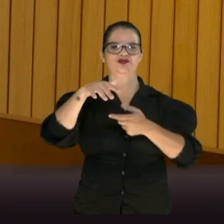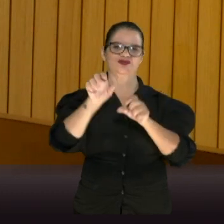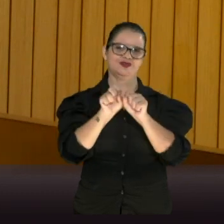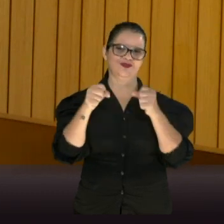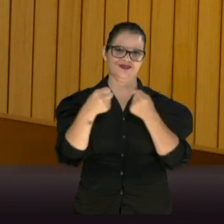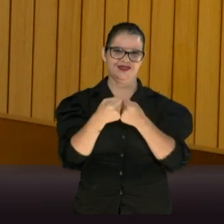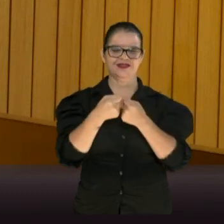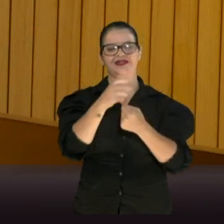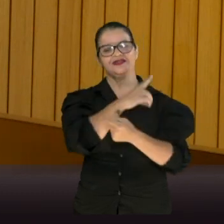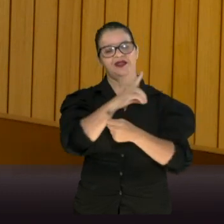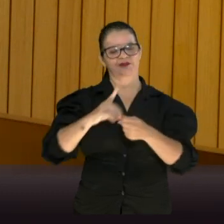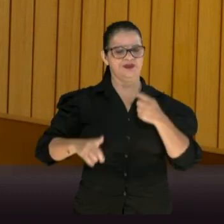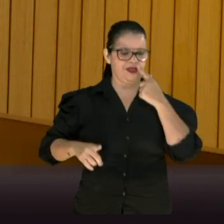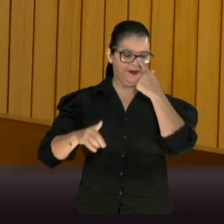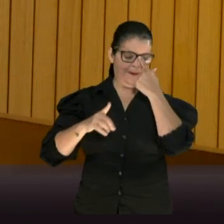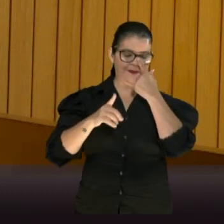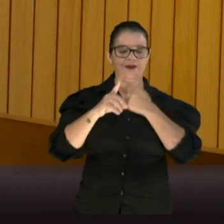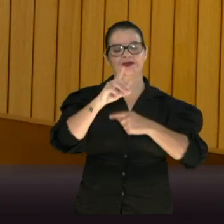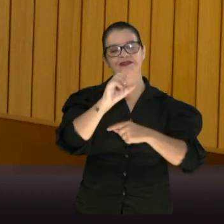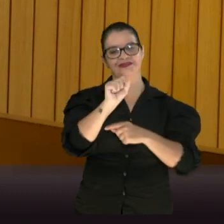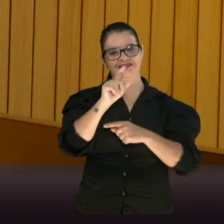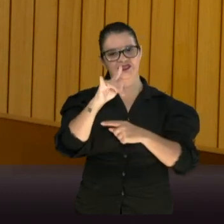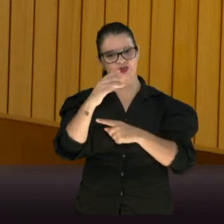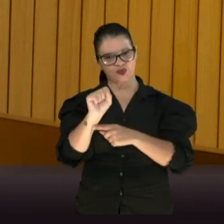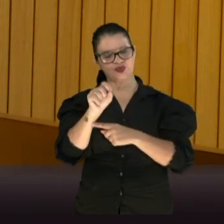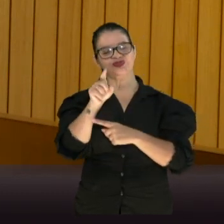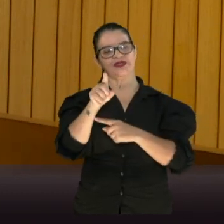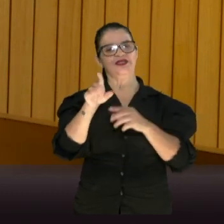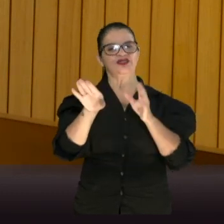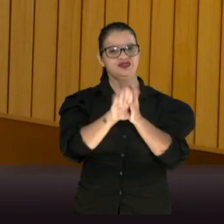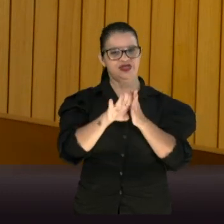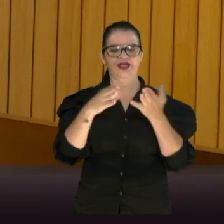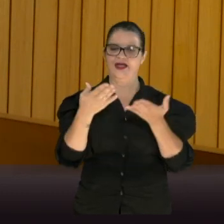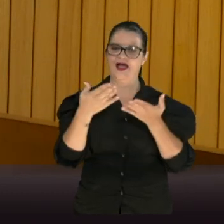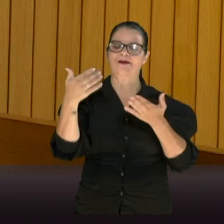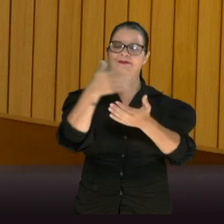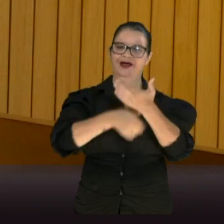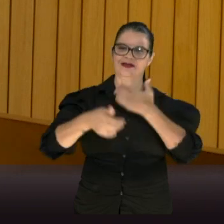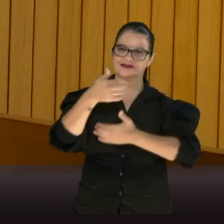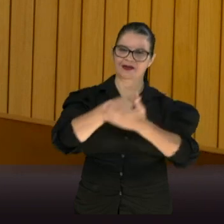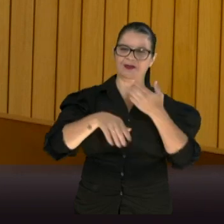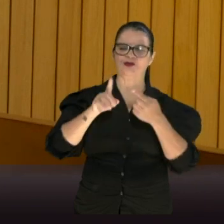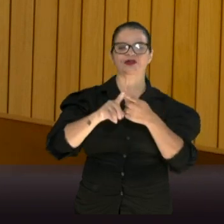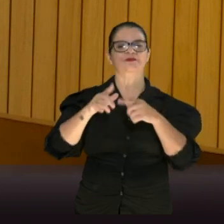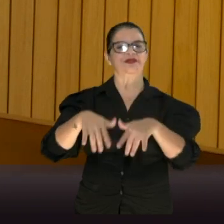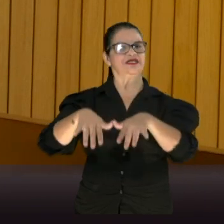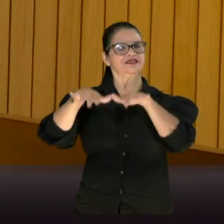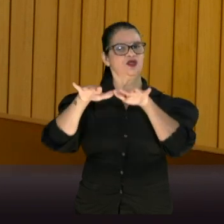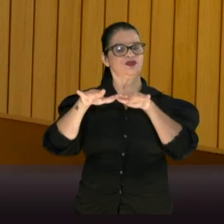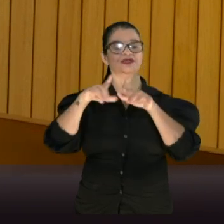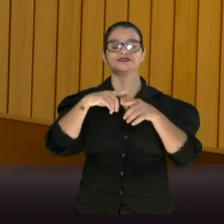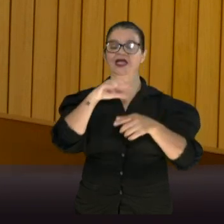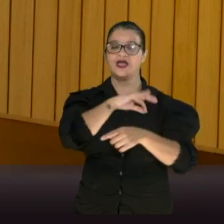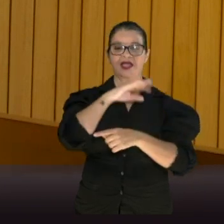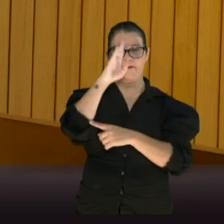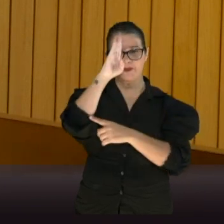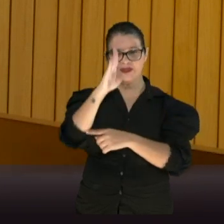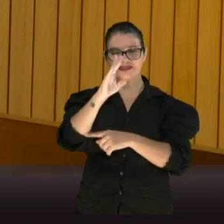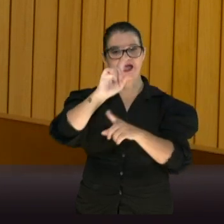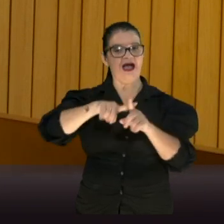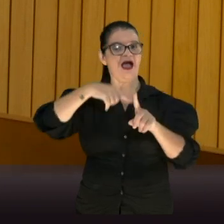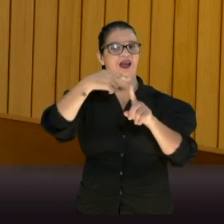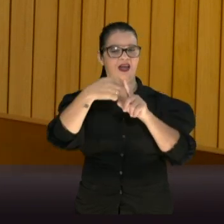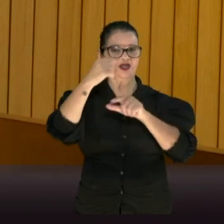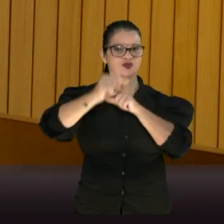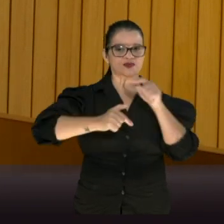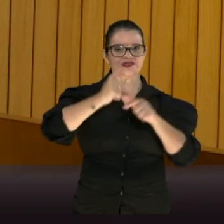Deputado Abimael Santos também, que acaba de chegar, né, participando também dessa audiência. E a Polícia Militar, além do